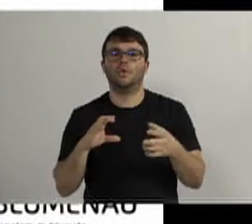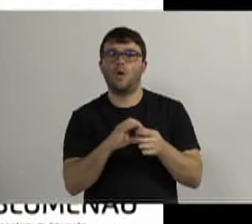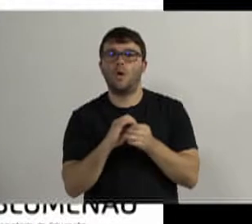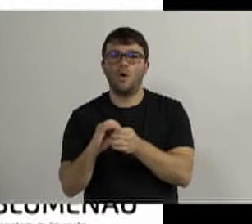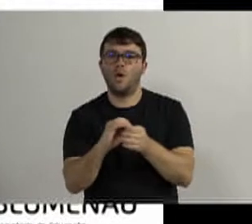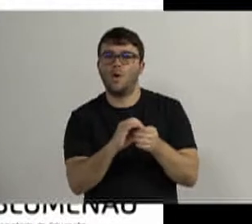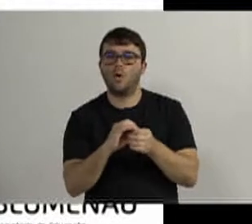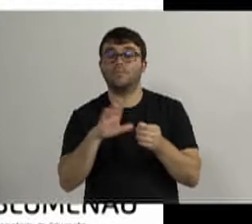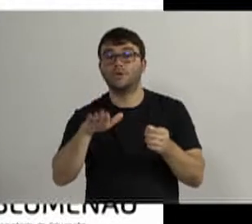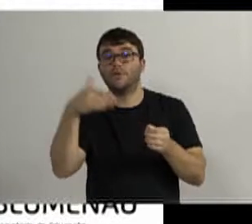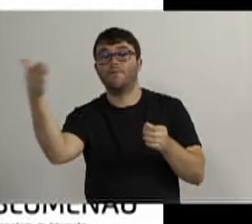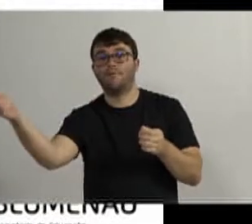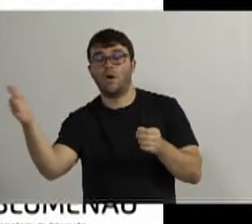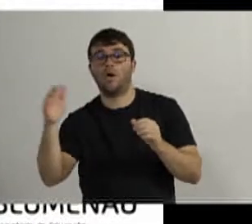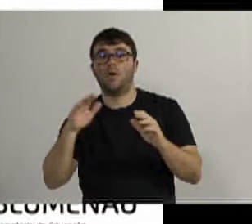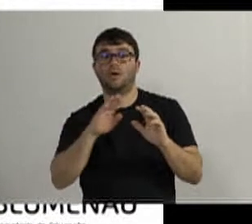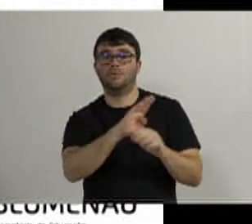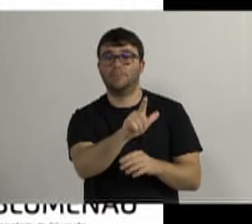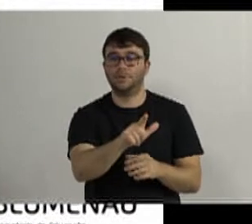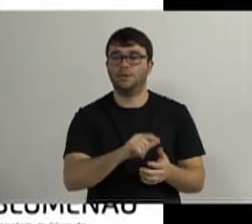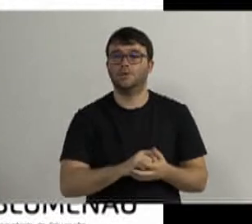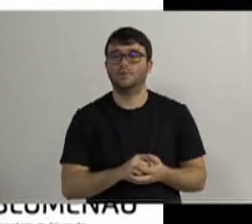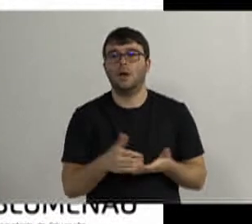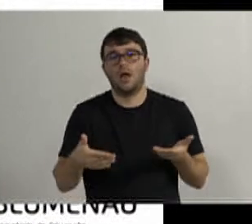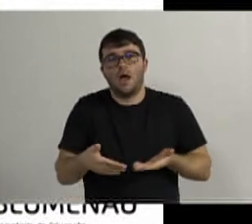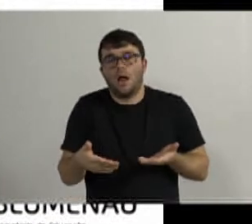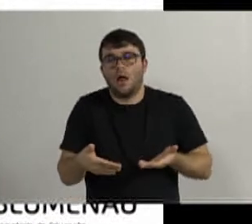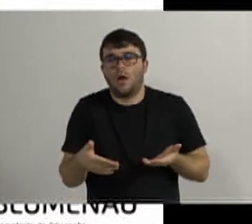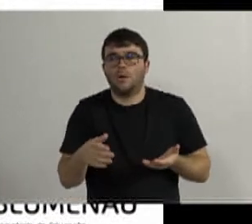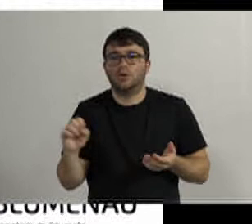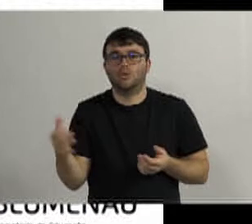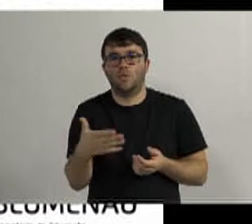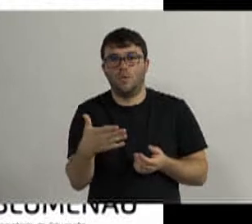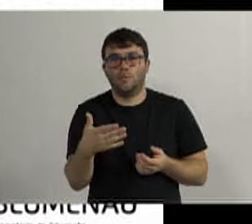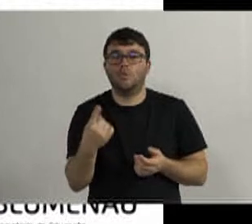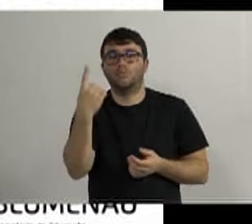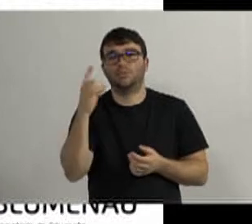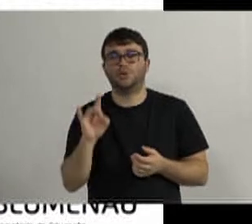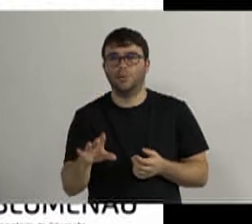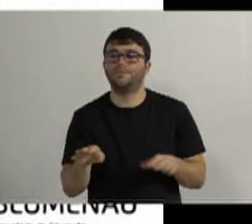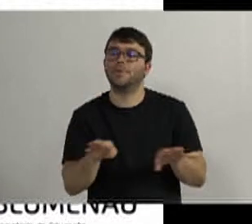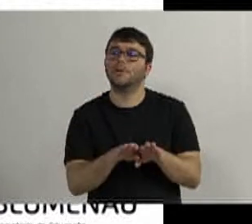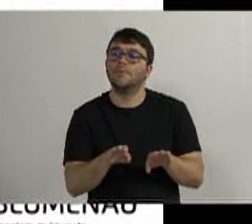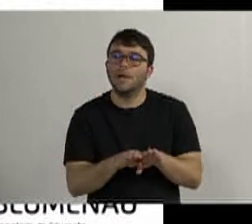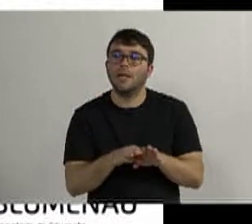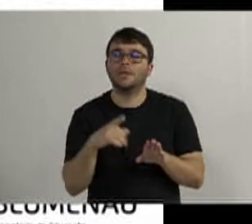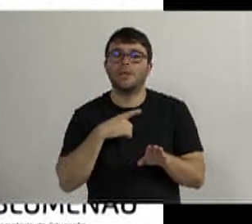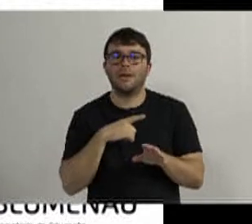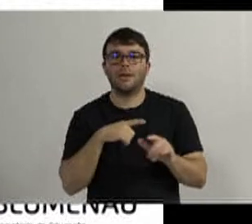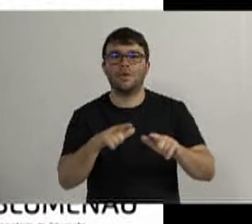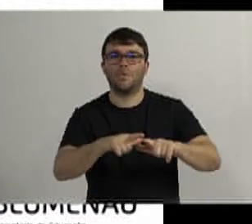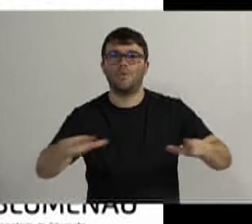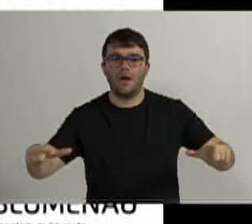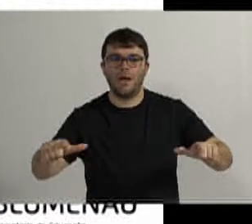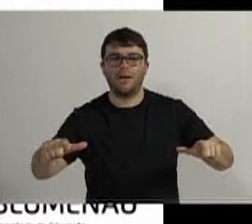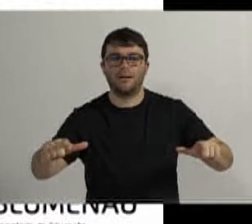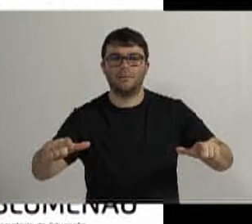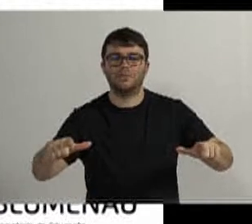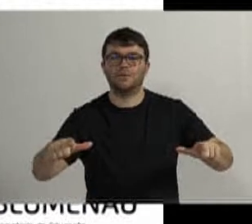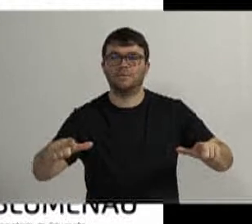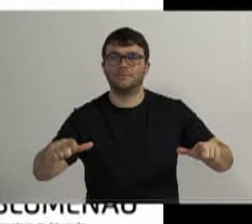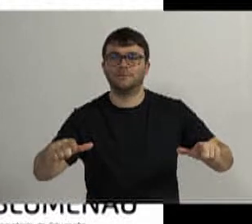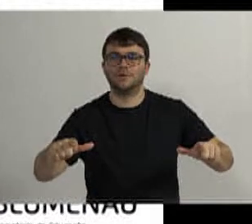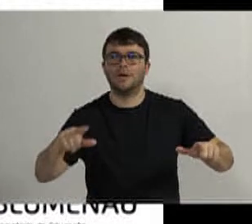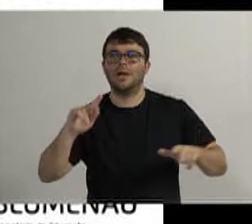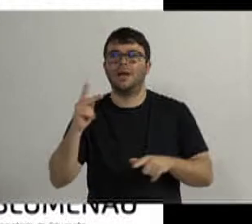nós temos fora de Blumenau e a licitação da quadra e rampa da relação também